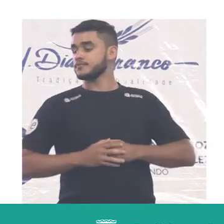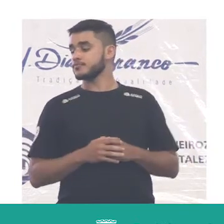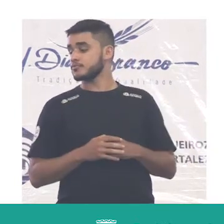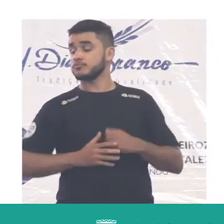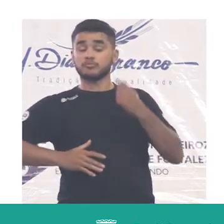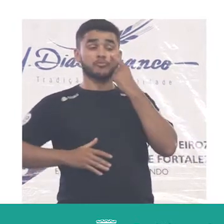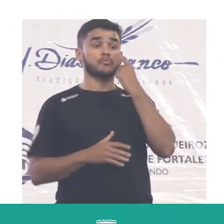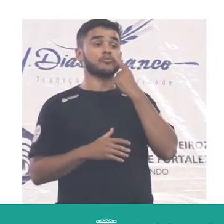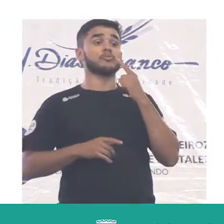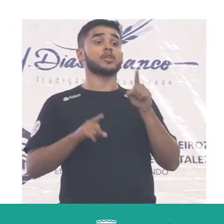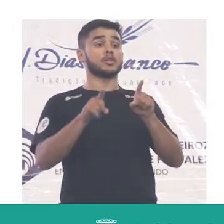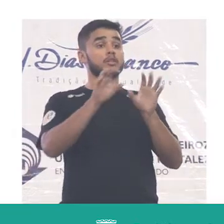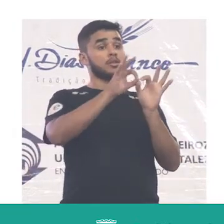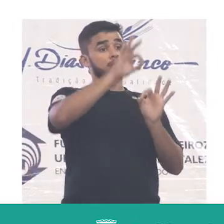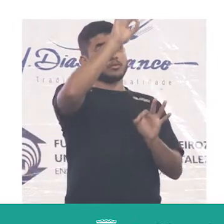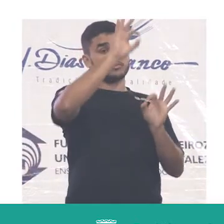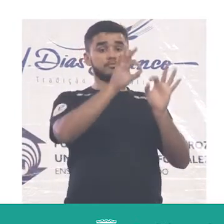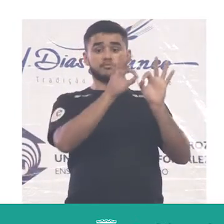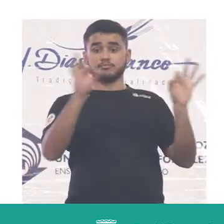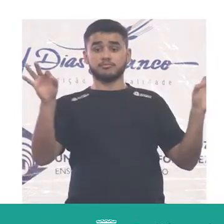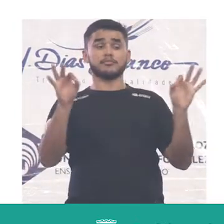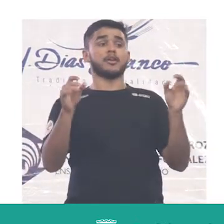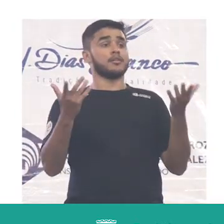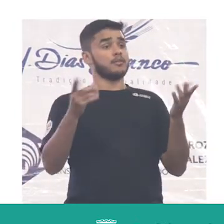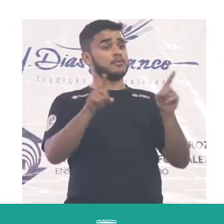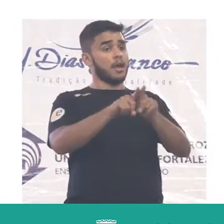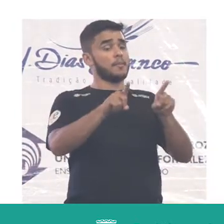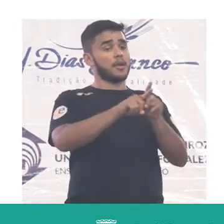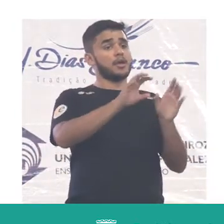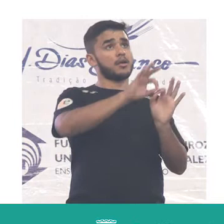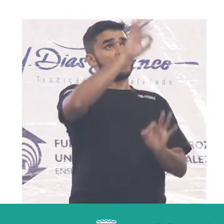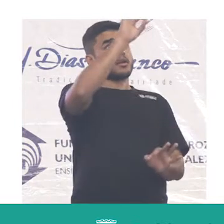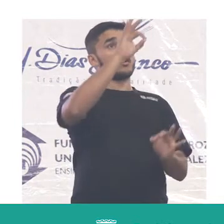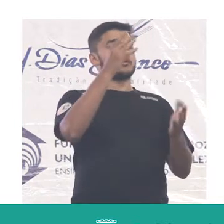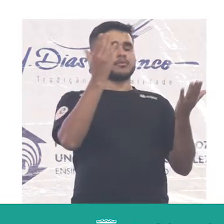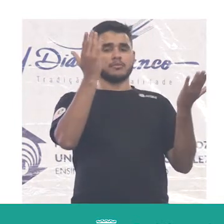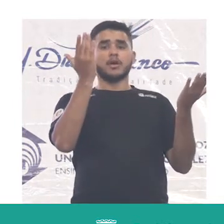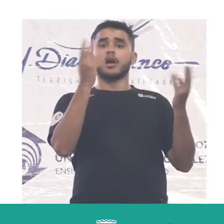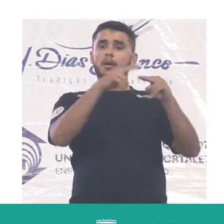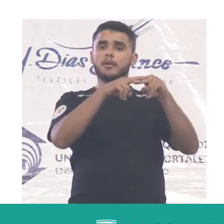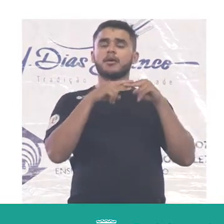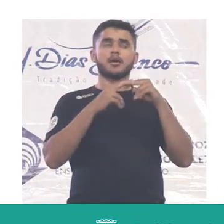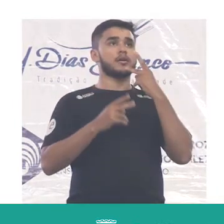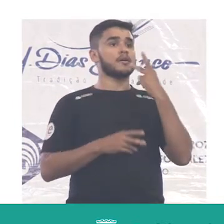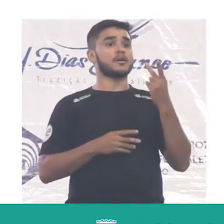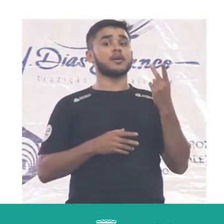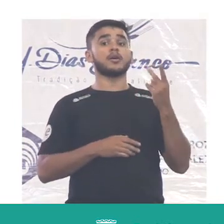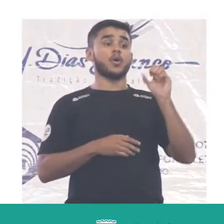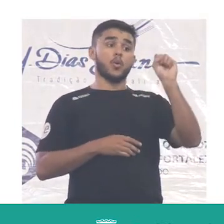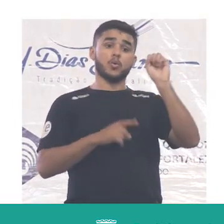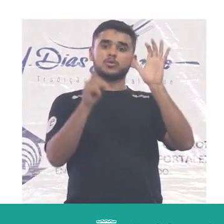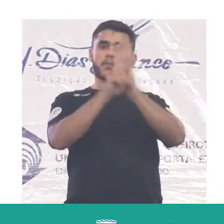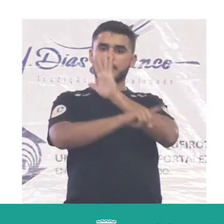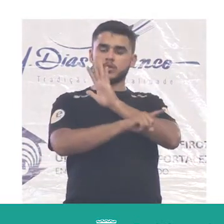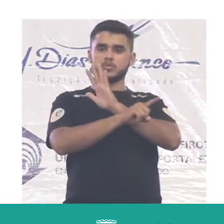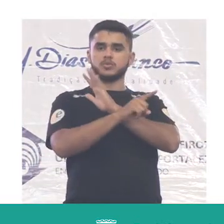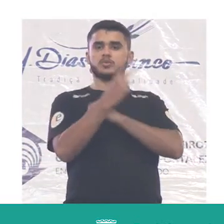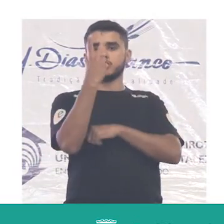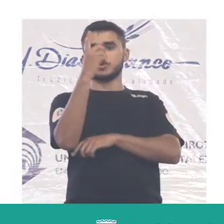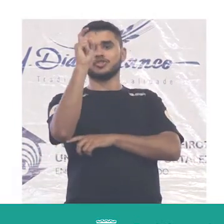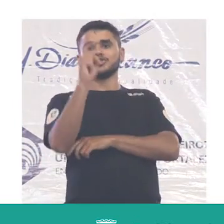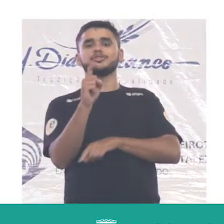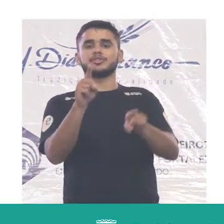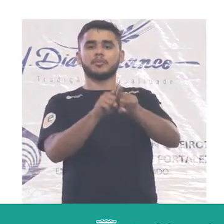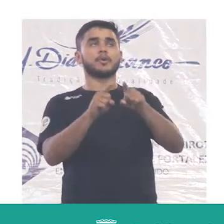tamanho X. O de cima e o de baixo vão ser dobrados. Então a altura deixou de ser 8 e passou a ser 8 menos